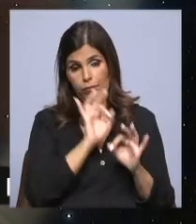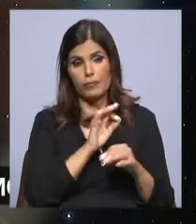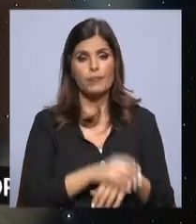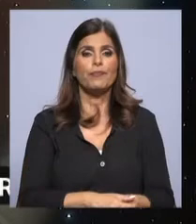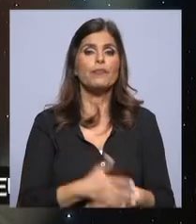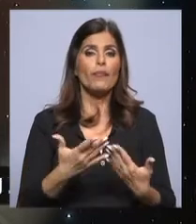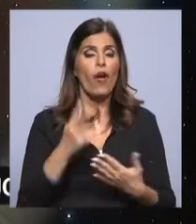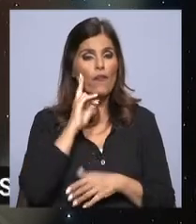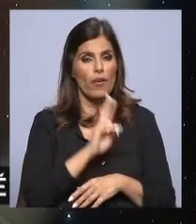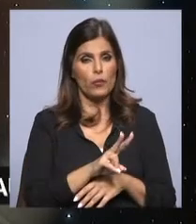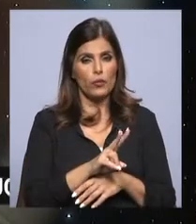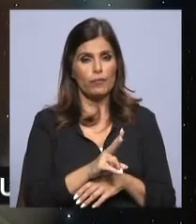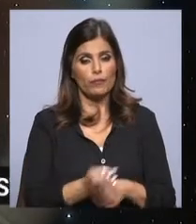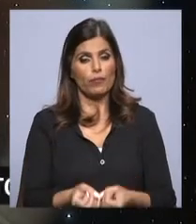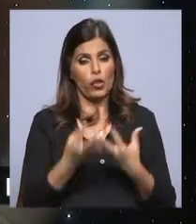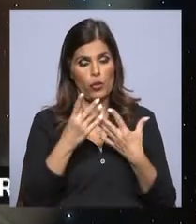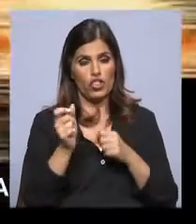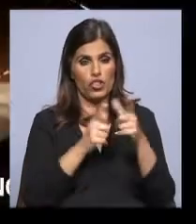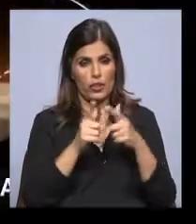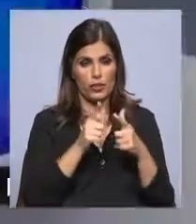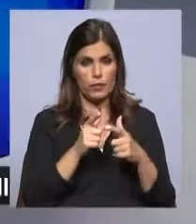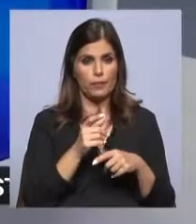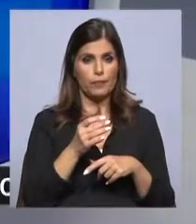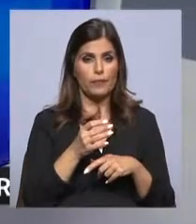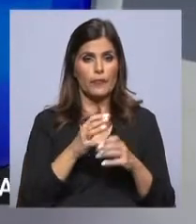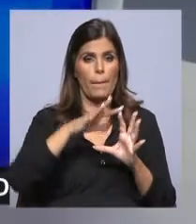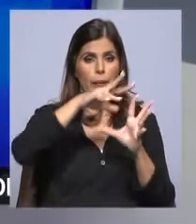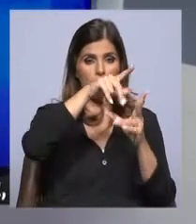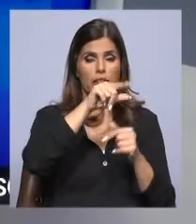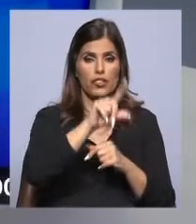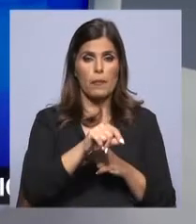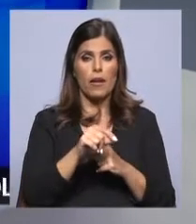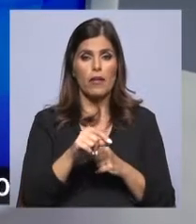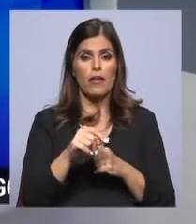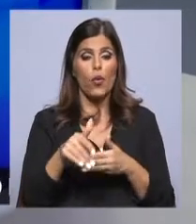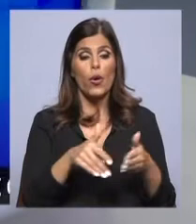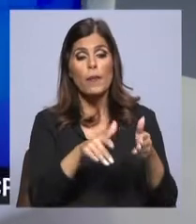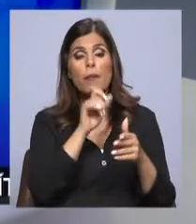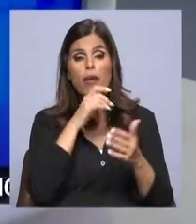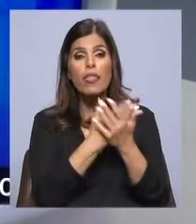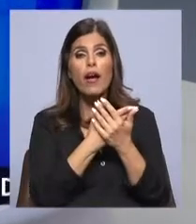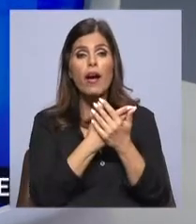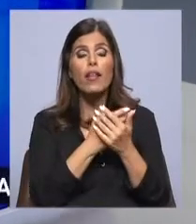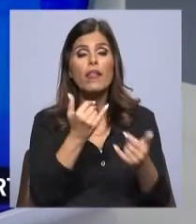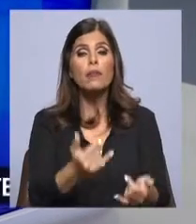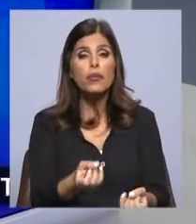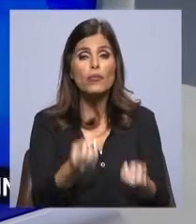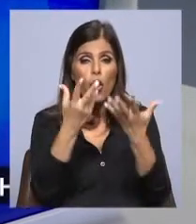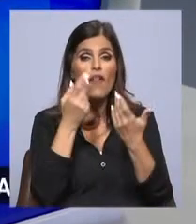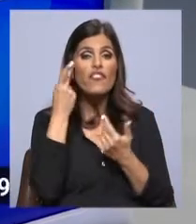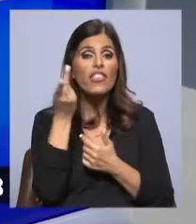Temos agora o nascimento de estrelas e planetas e o caminho que os pode levar depois a albergar vida.